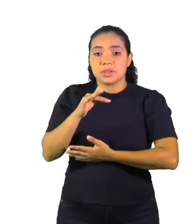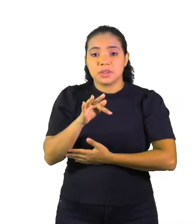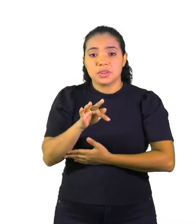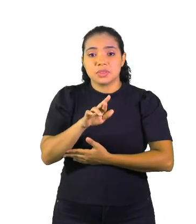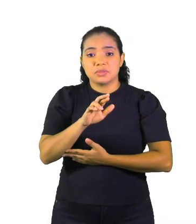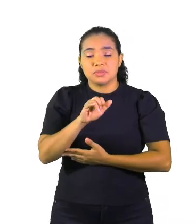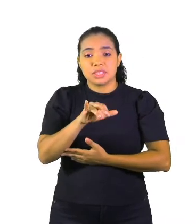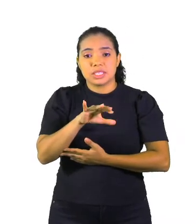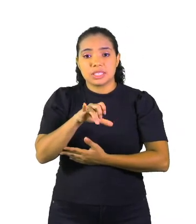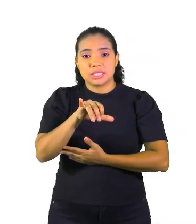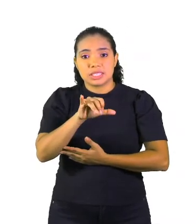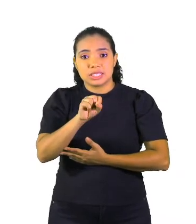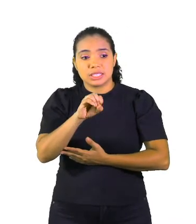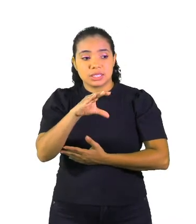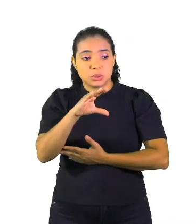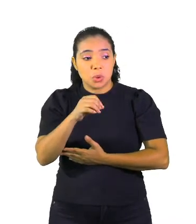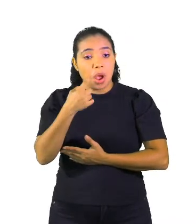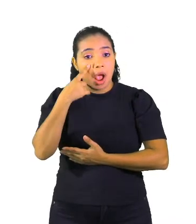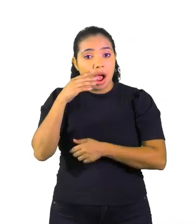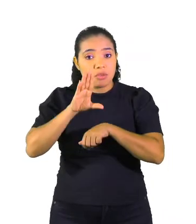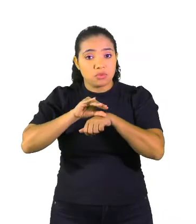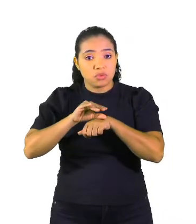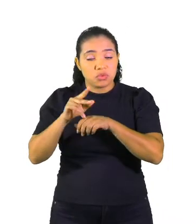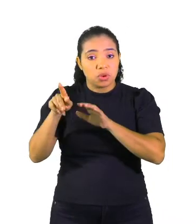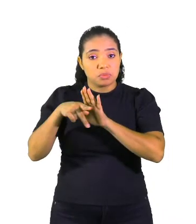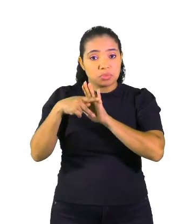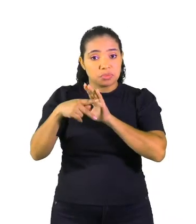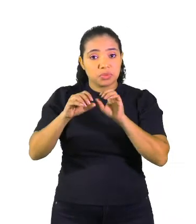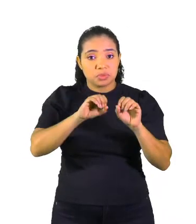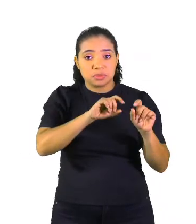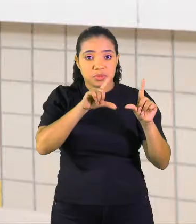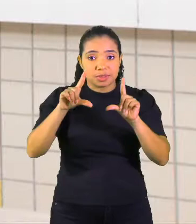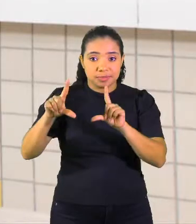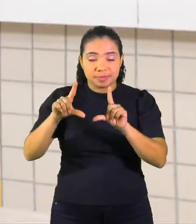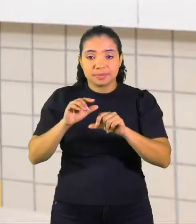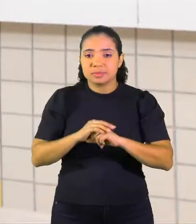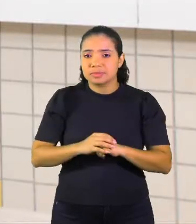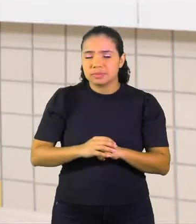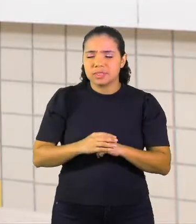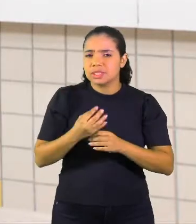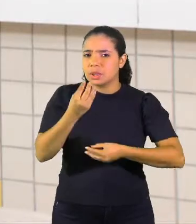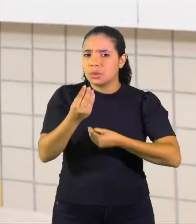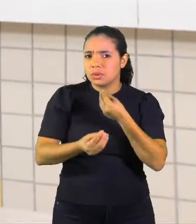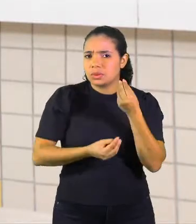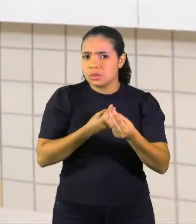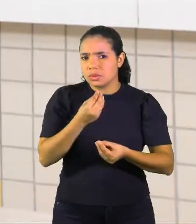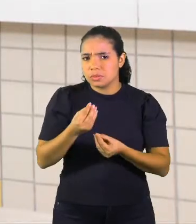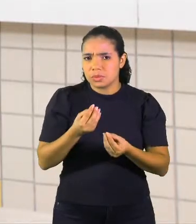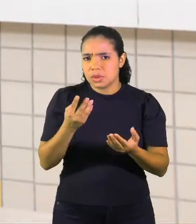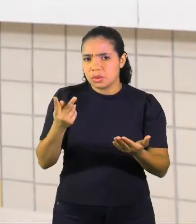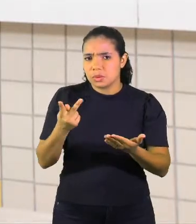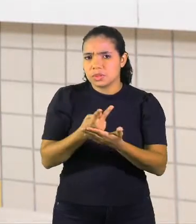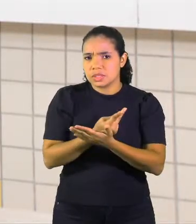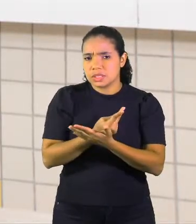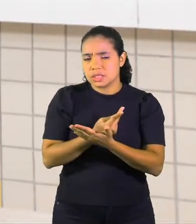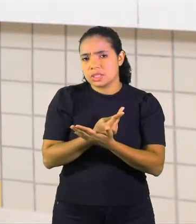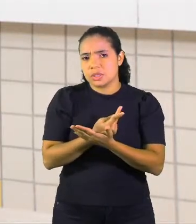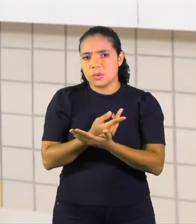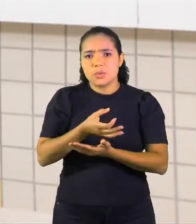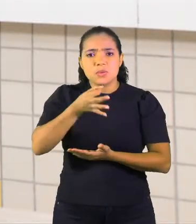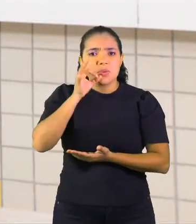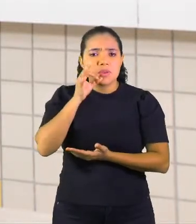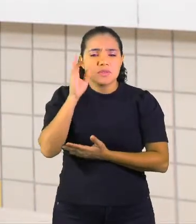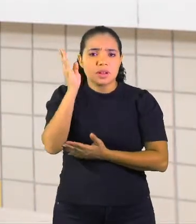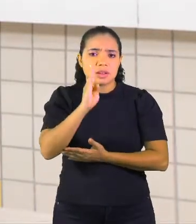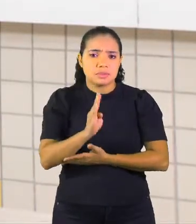foto dele, que vocês estão vendo aí no slide. Como que se deu essa chegada do café no